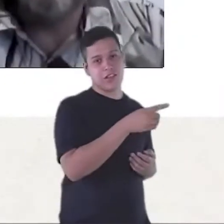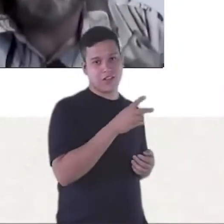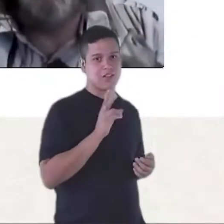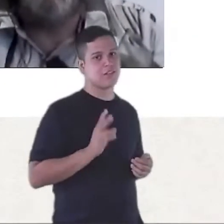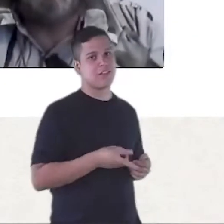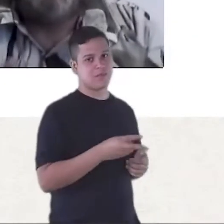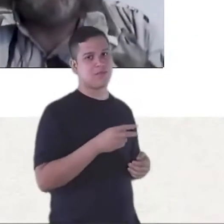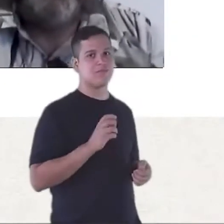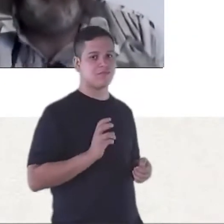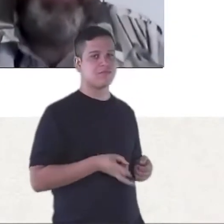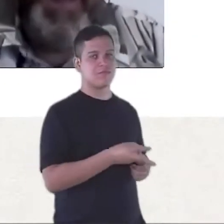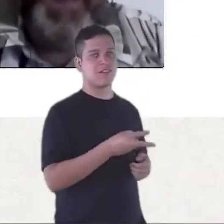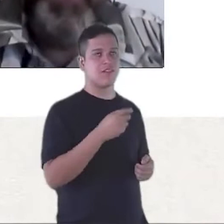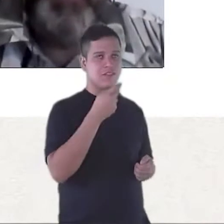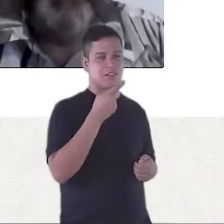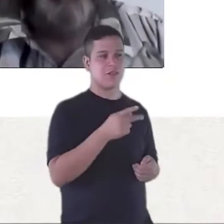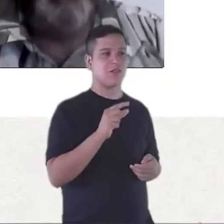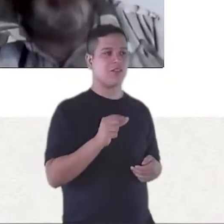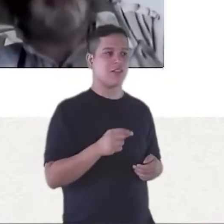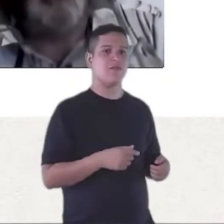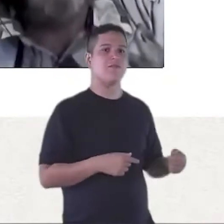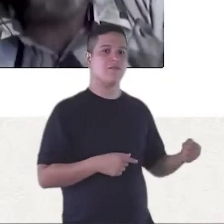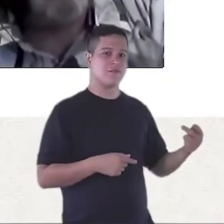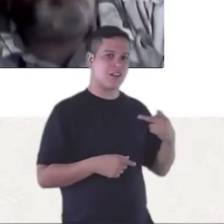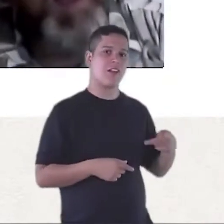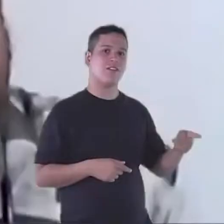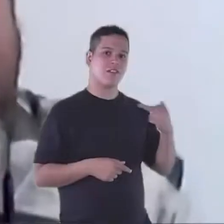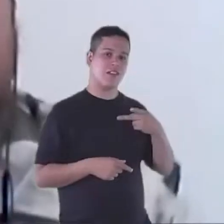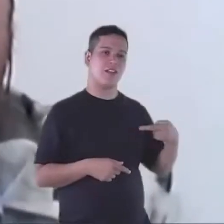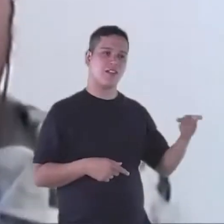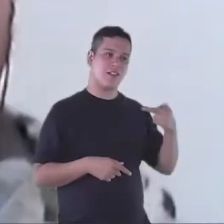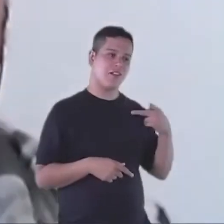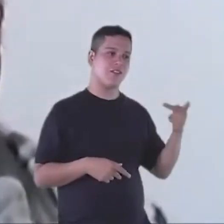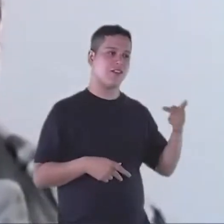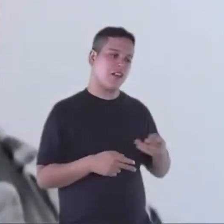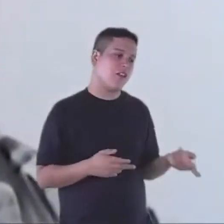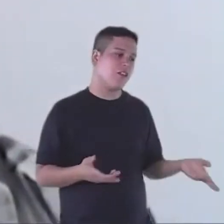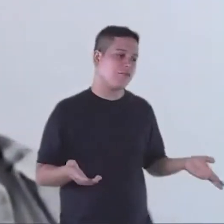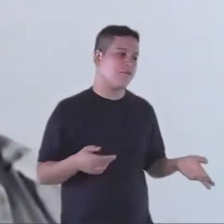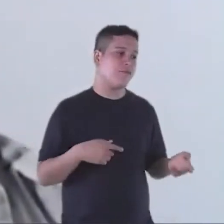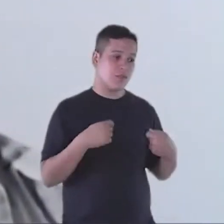Aí eu disse: Ó, não sei se você vai gostar, mas eu quis fazer uma surpresa.